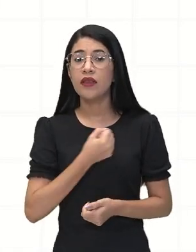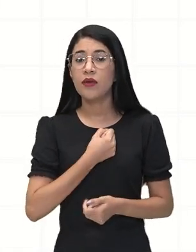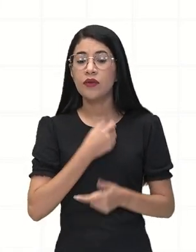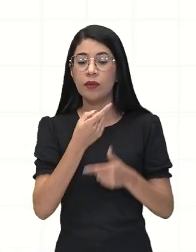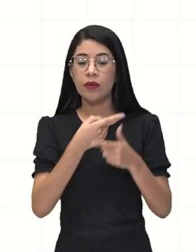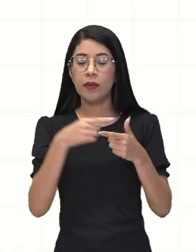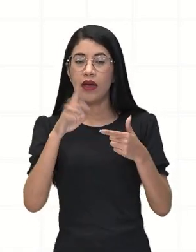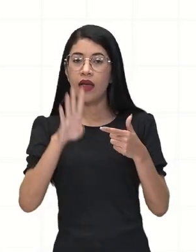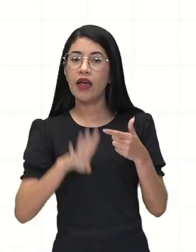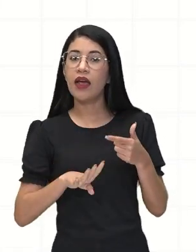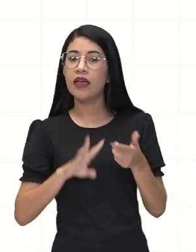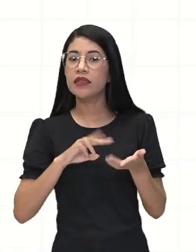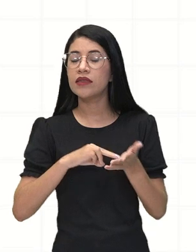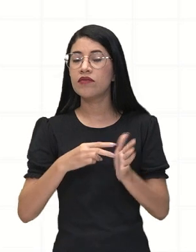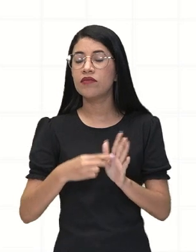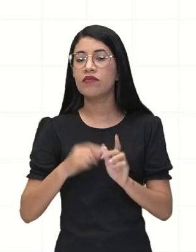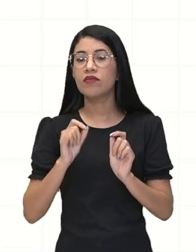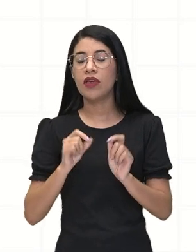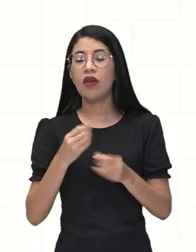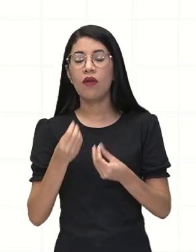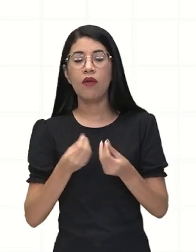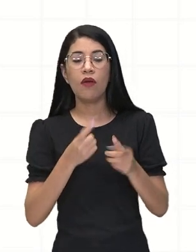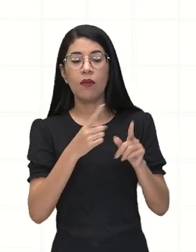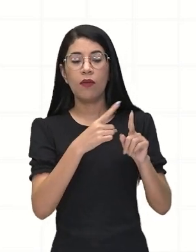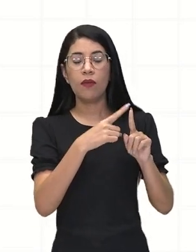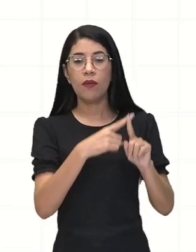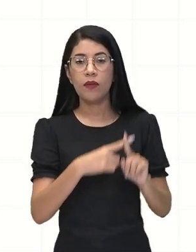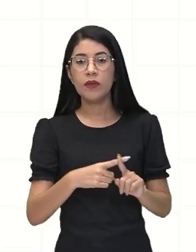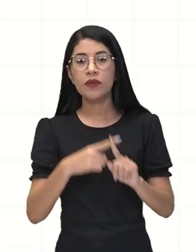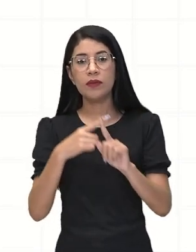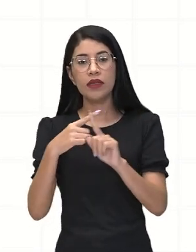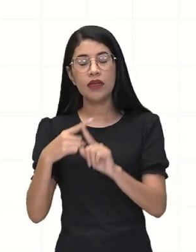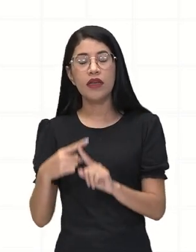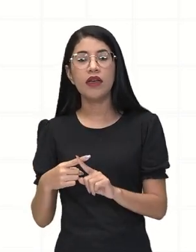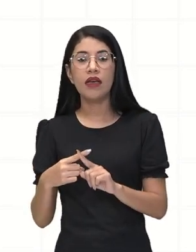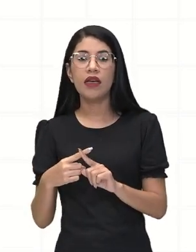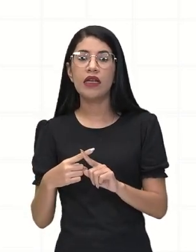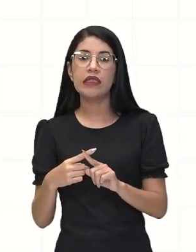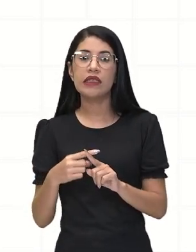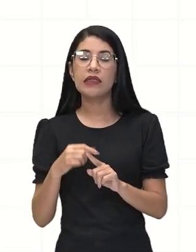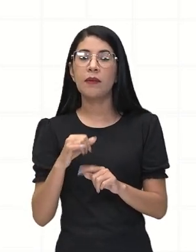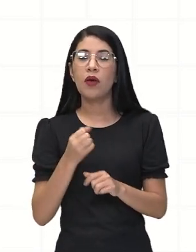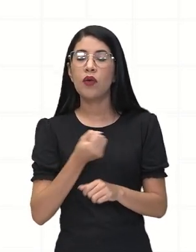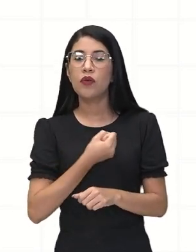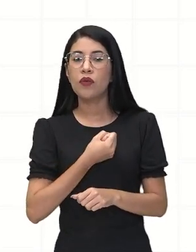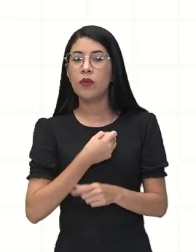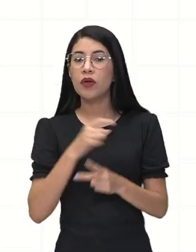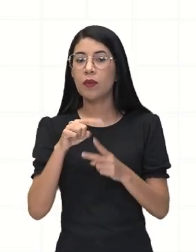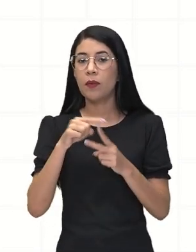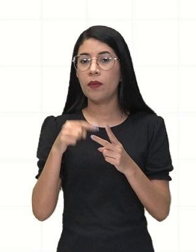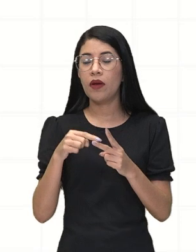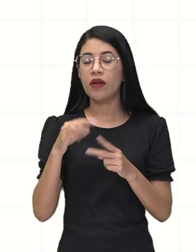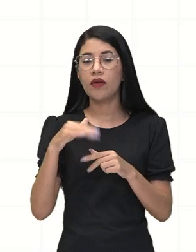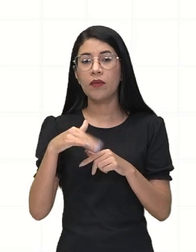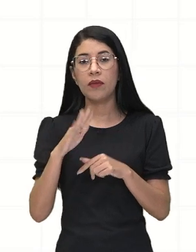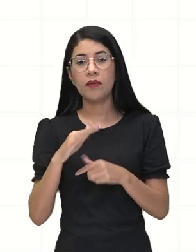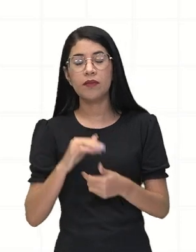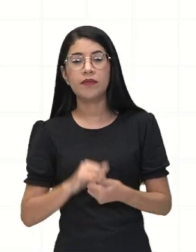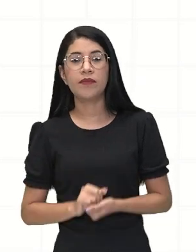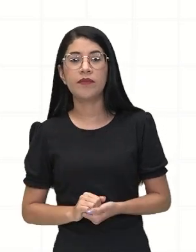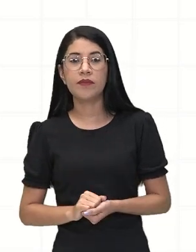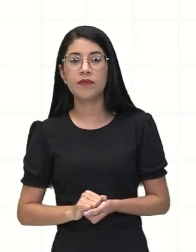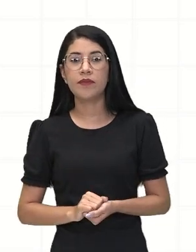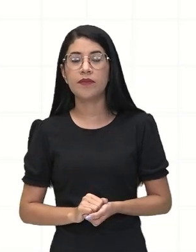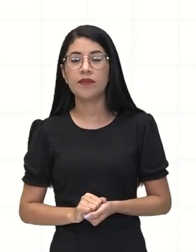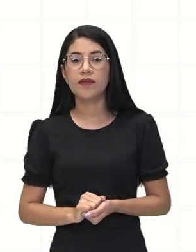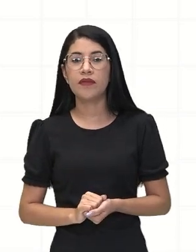significa escrevê-lo como uma multiplicação de dois ou mais fatores. Então, a